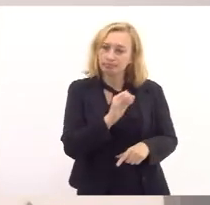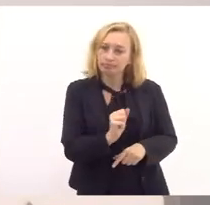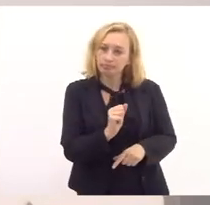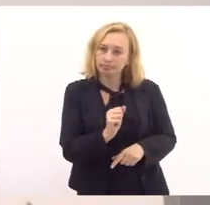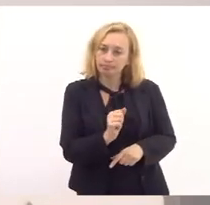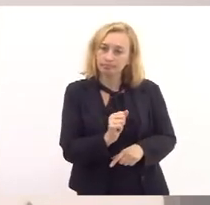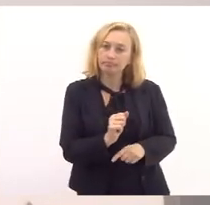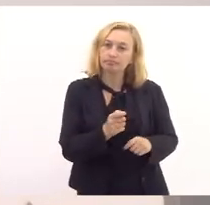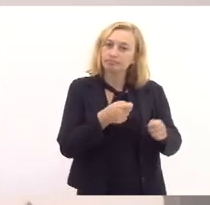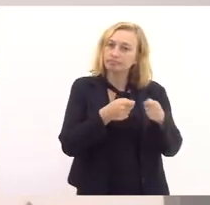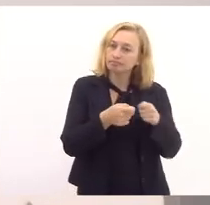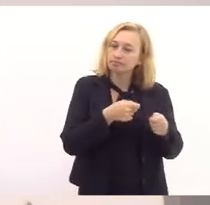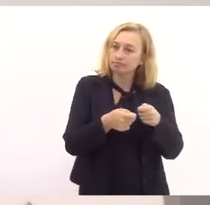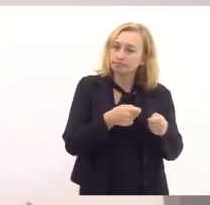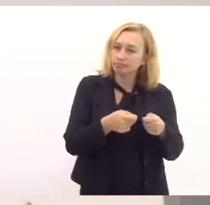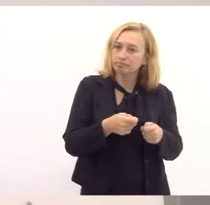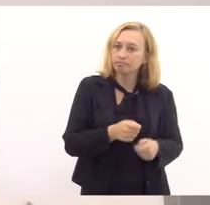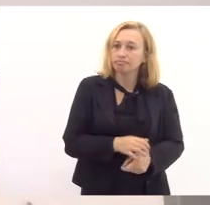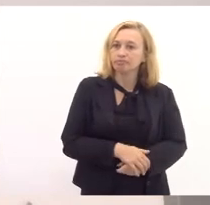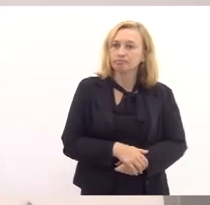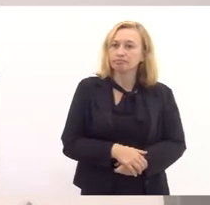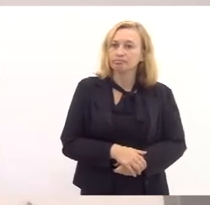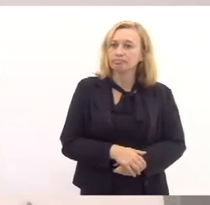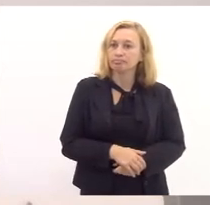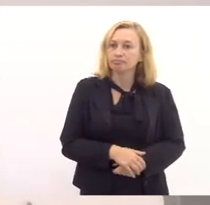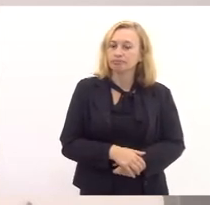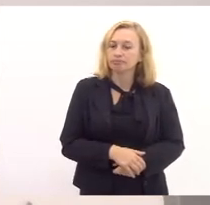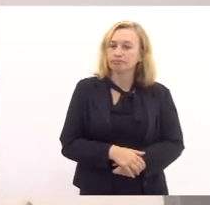agência reguladora, né, ela é